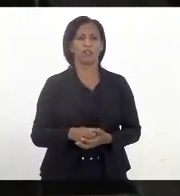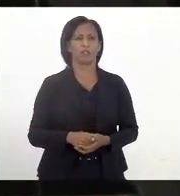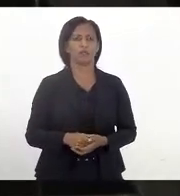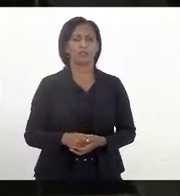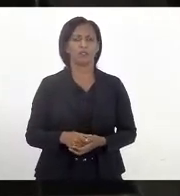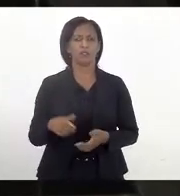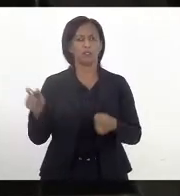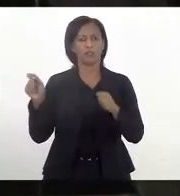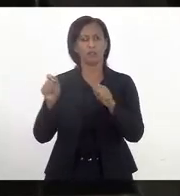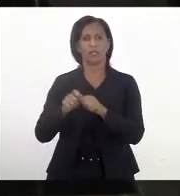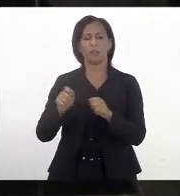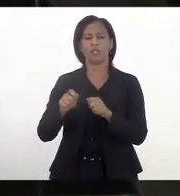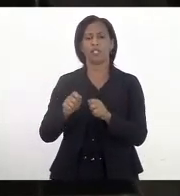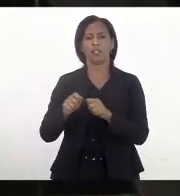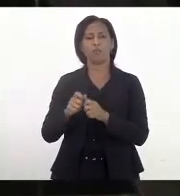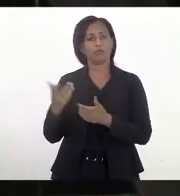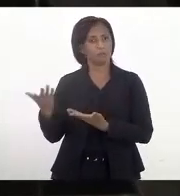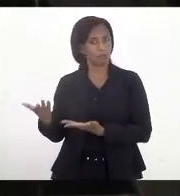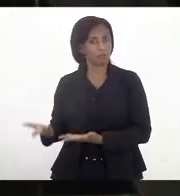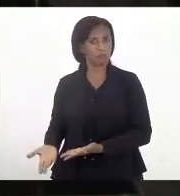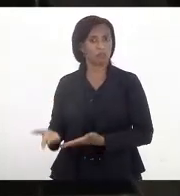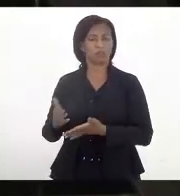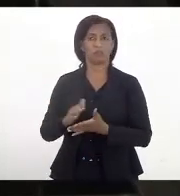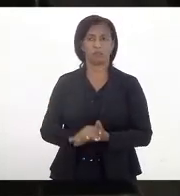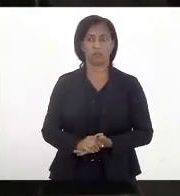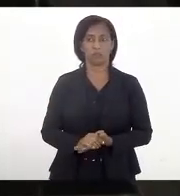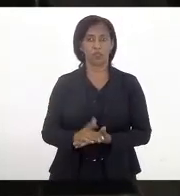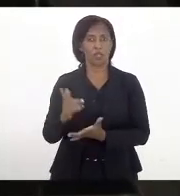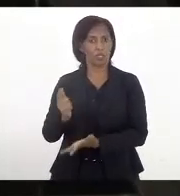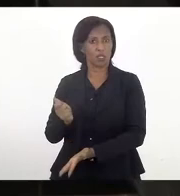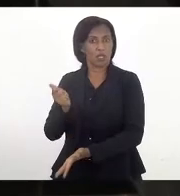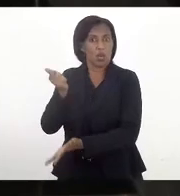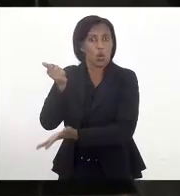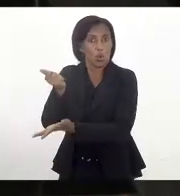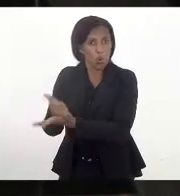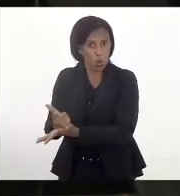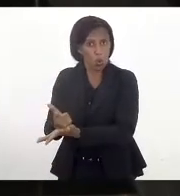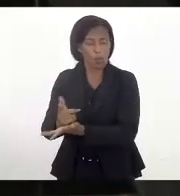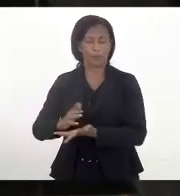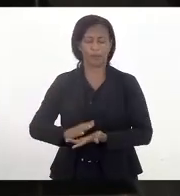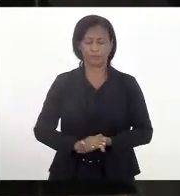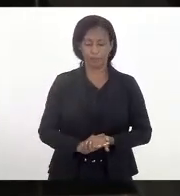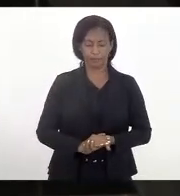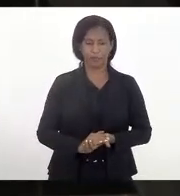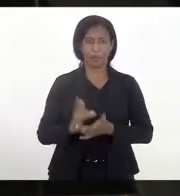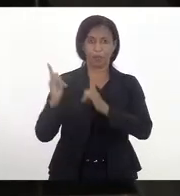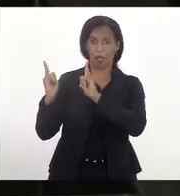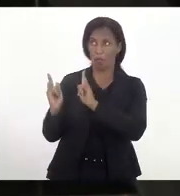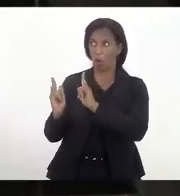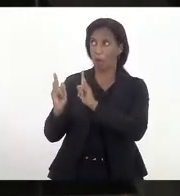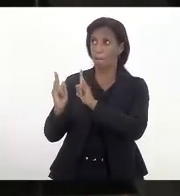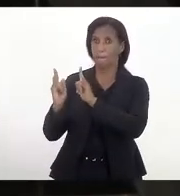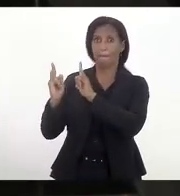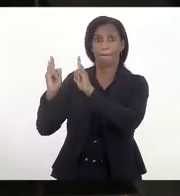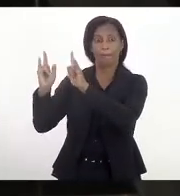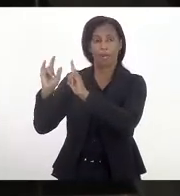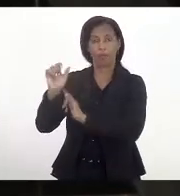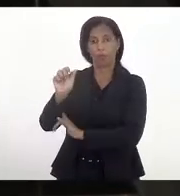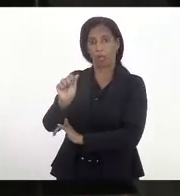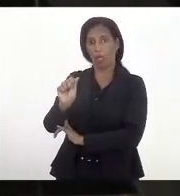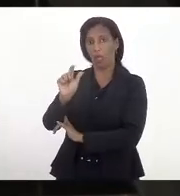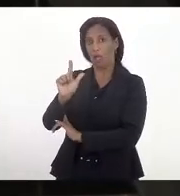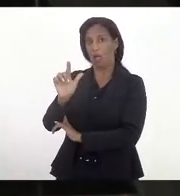feito isso nesta compra barra permuta o prédio da Alfândega